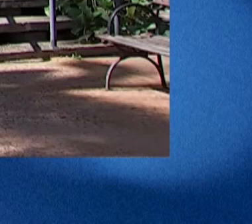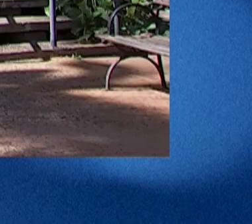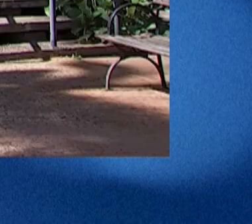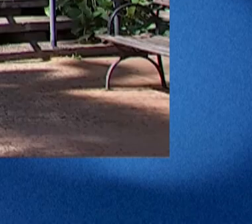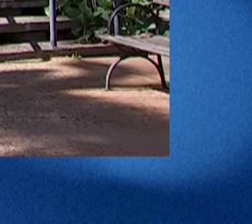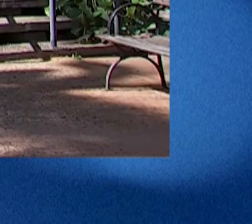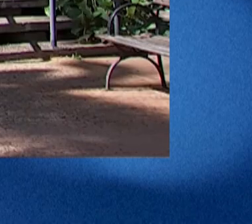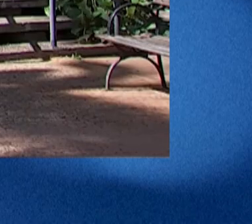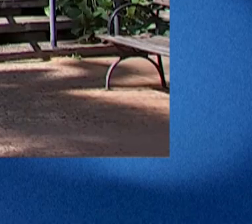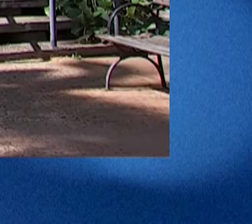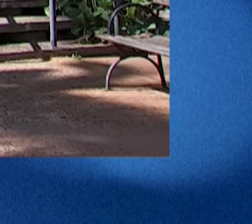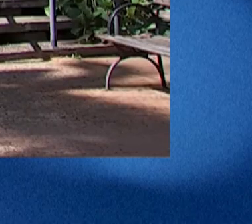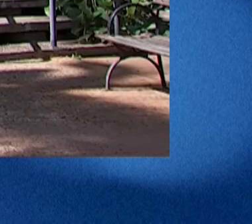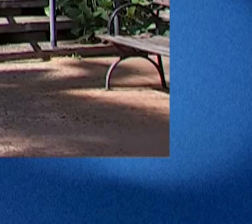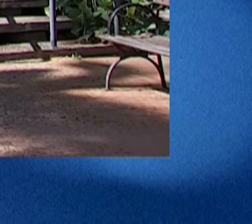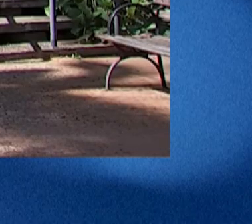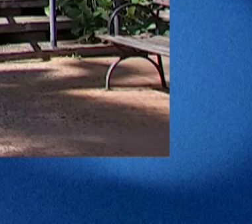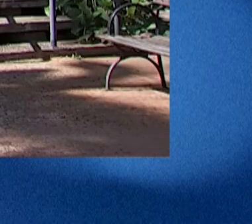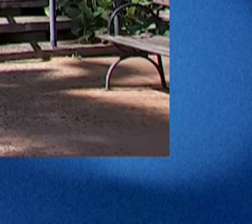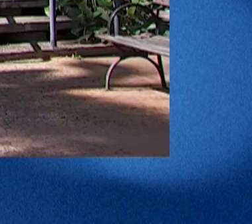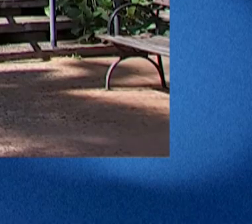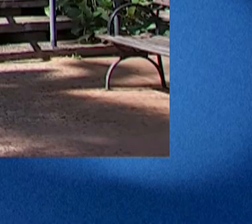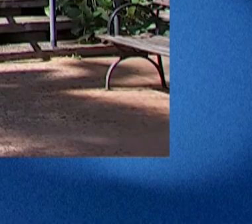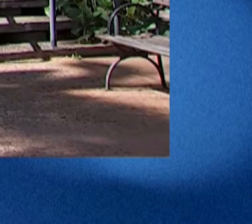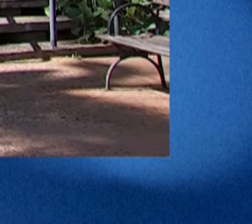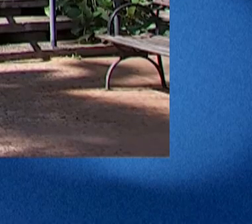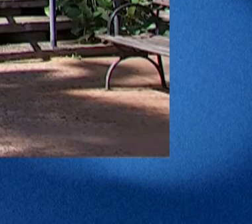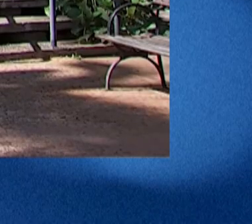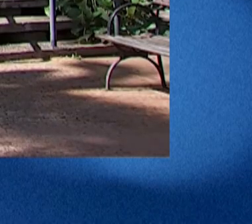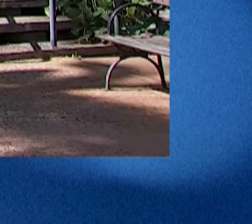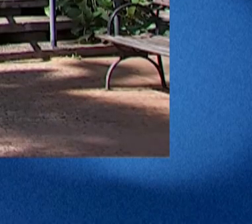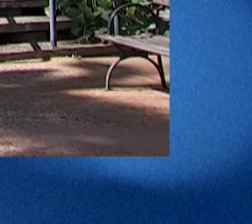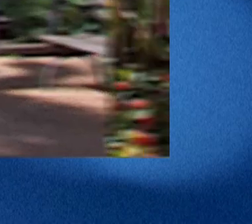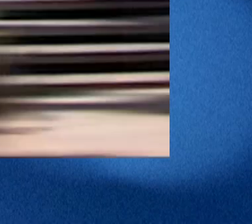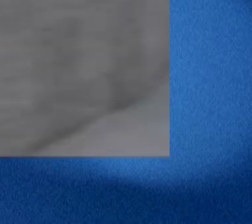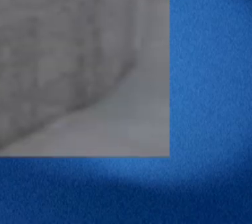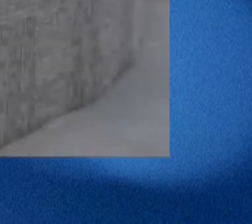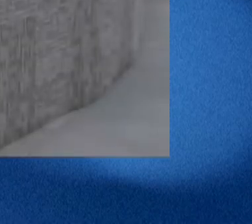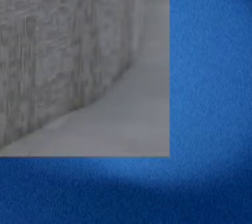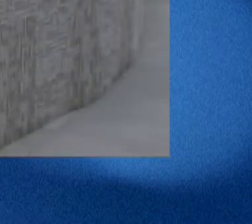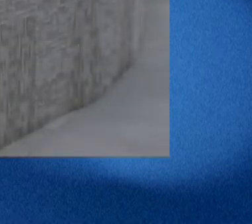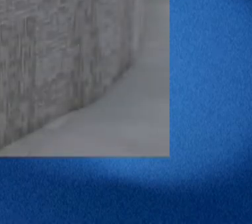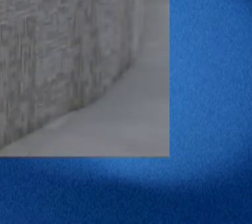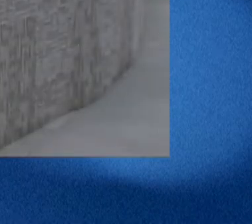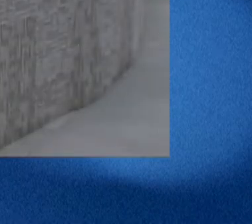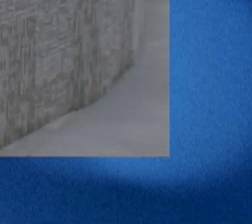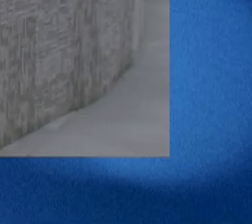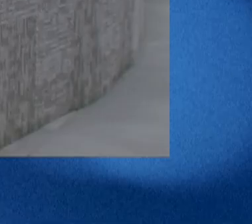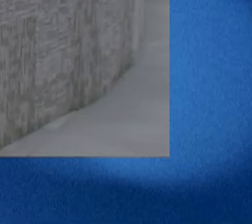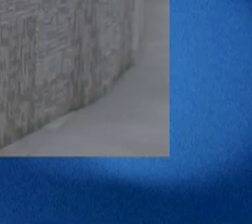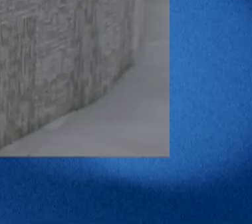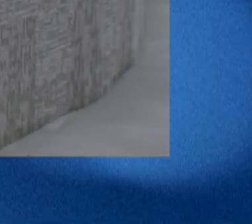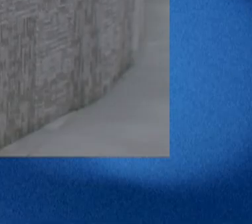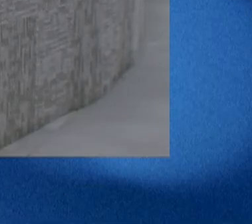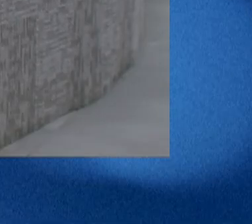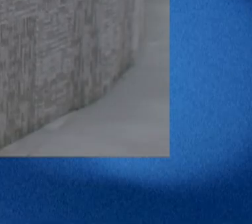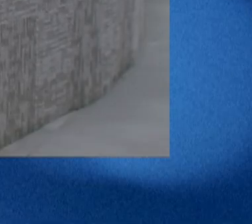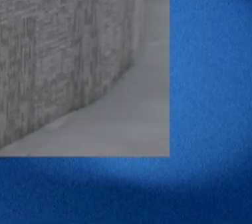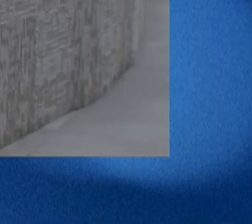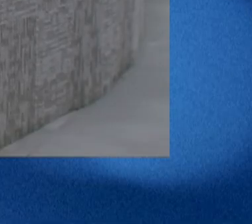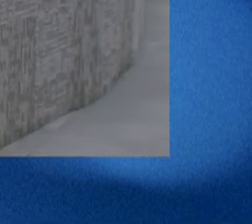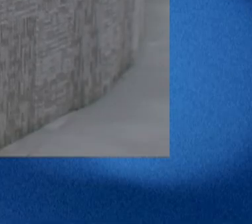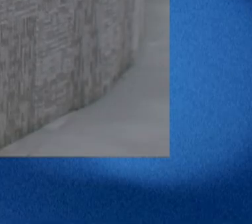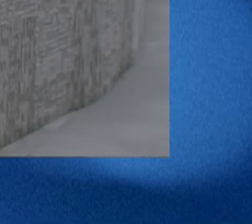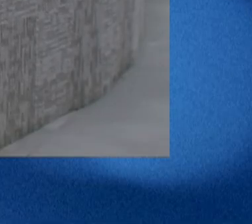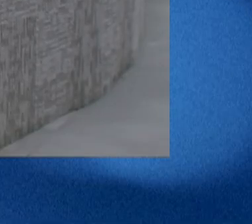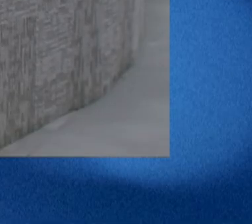Bibliotecas Municipais de Campinas oferecem acervo com as leituras obrigatórias da Unicamp. Sancionada a lei que